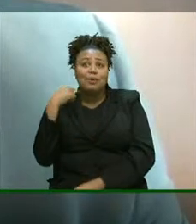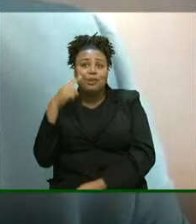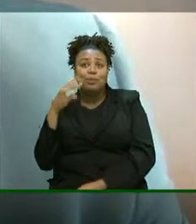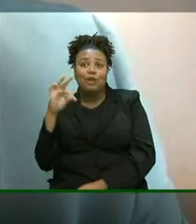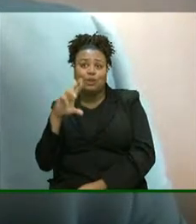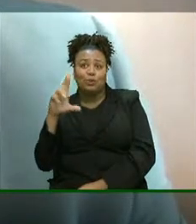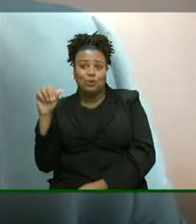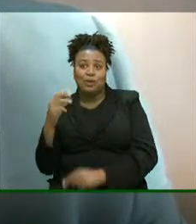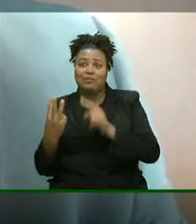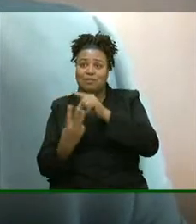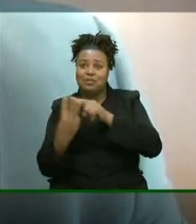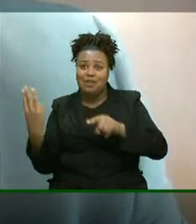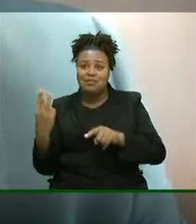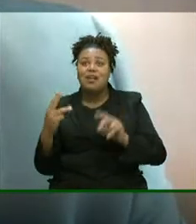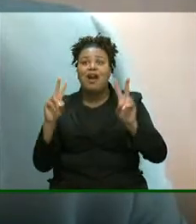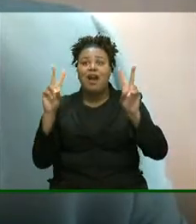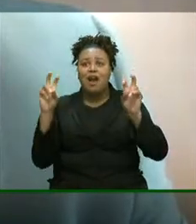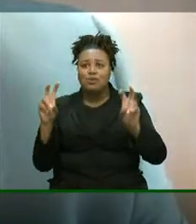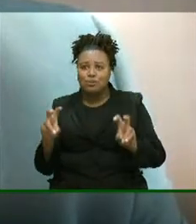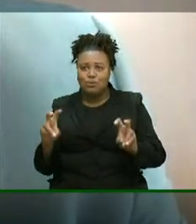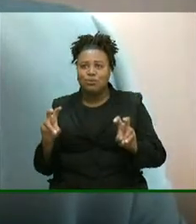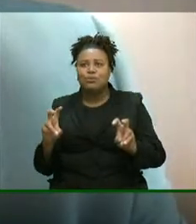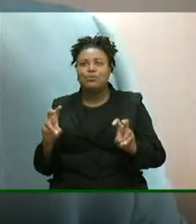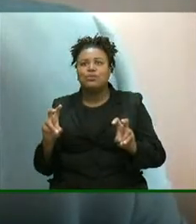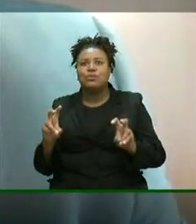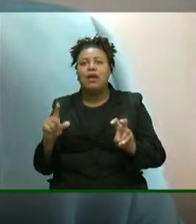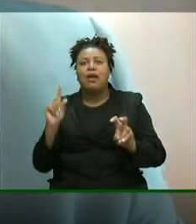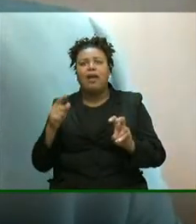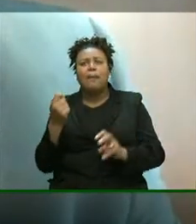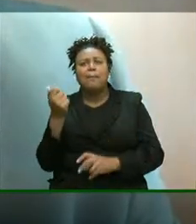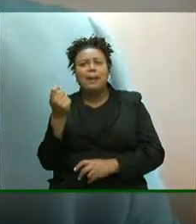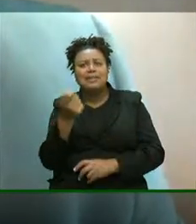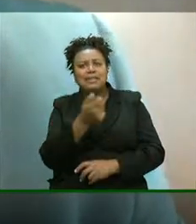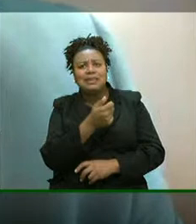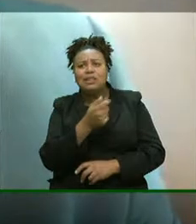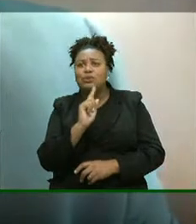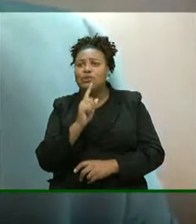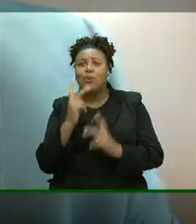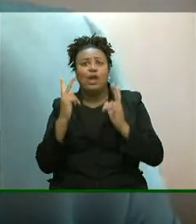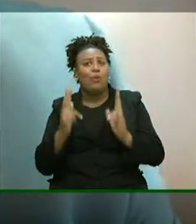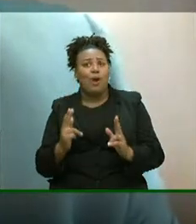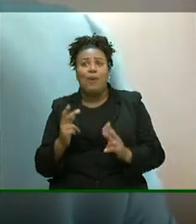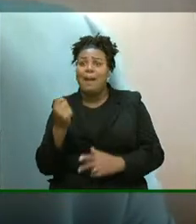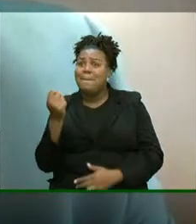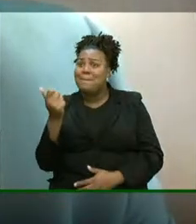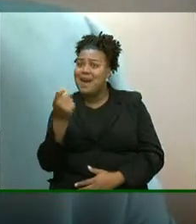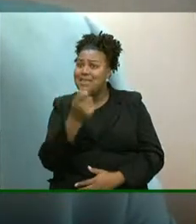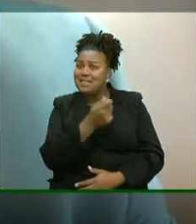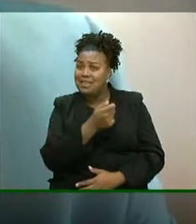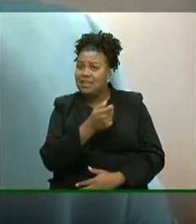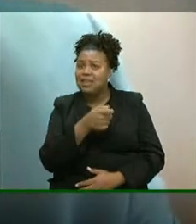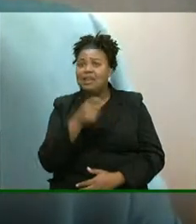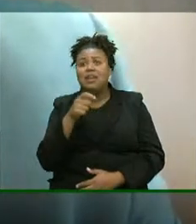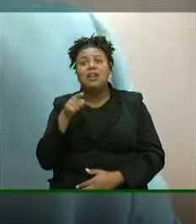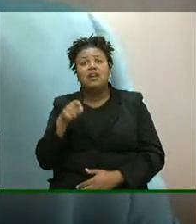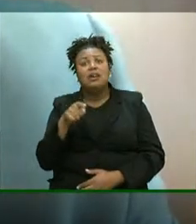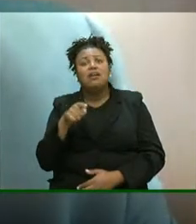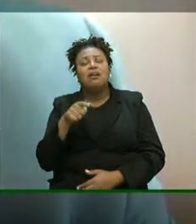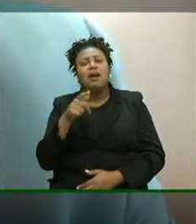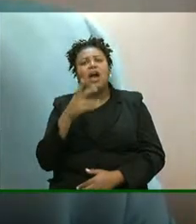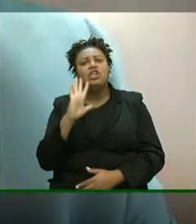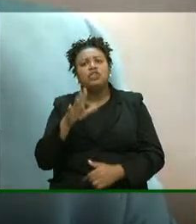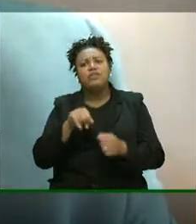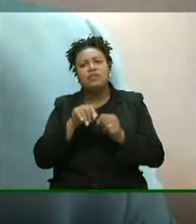Sérgio Tura. As três matérias, elas são semelhantes, elas não são iguais, inclusive fizemos